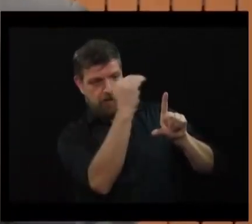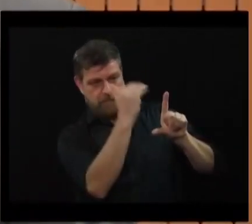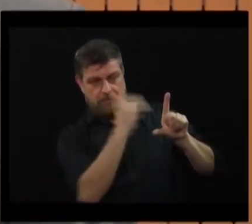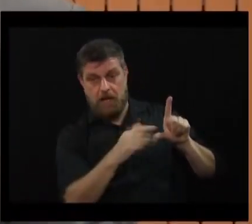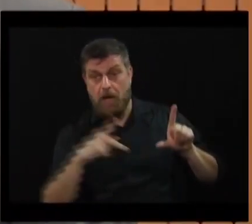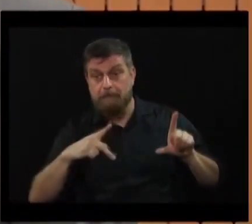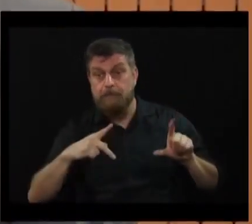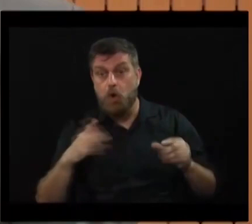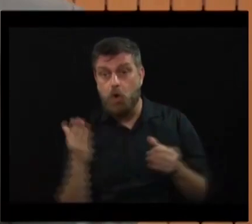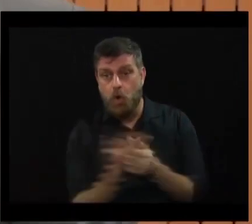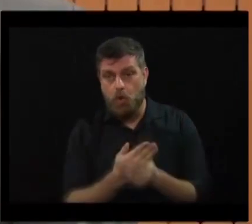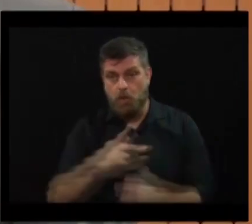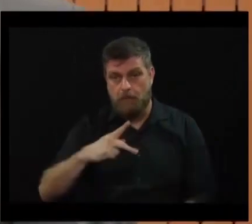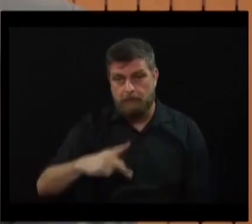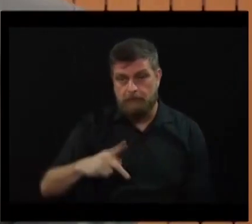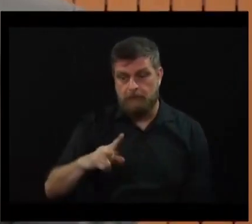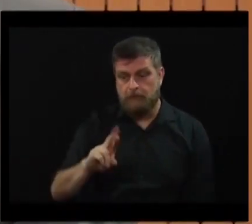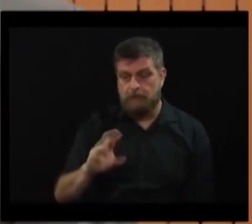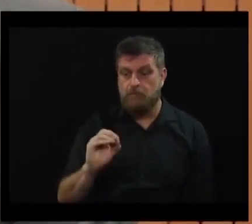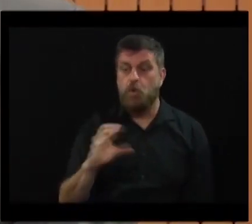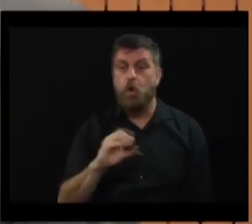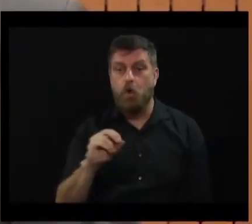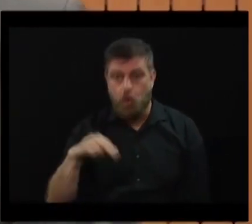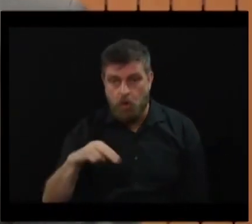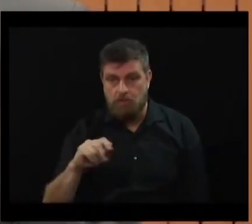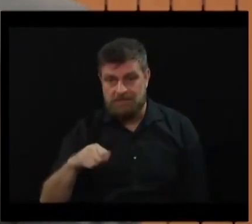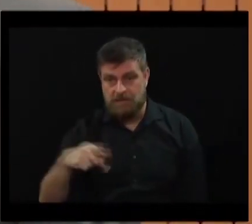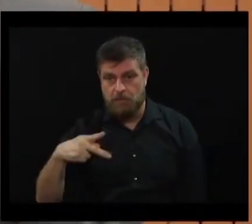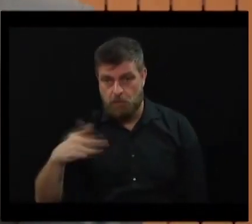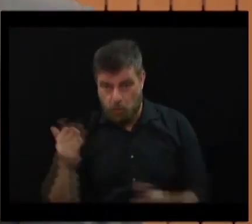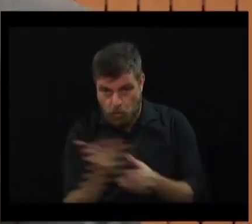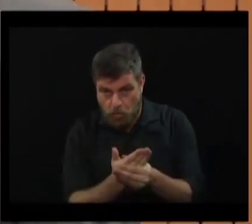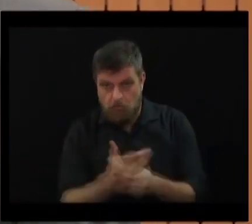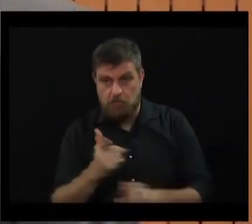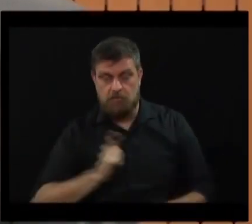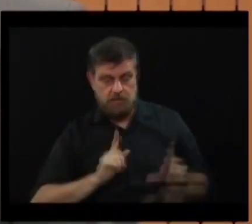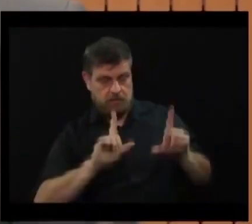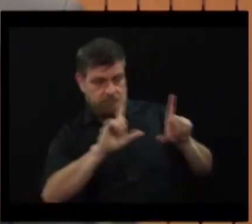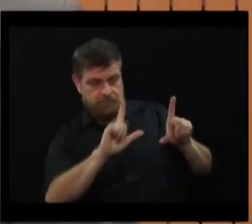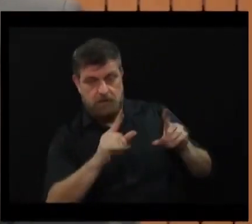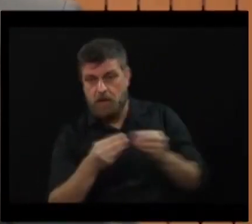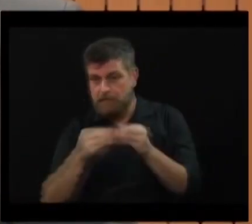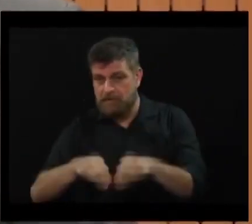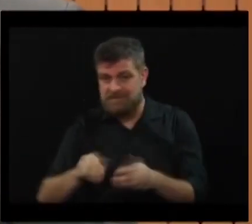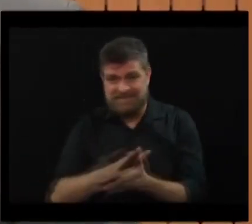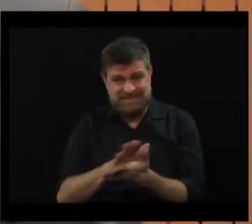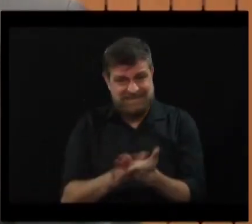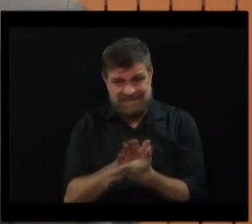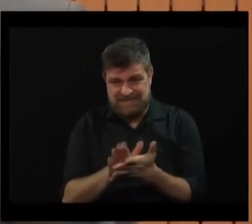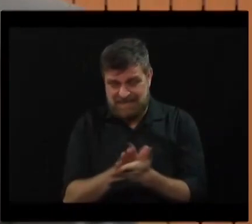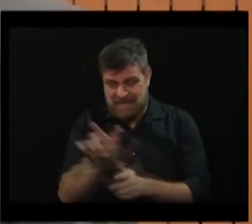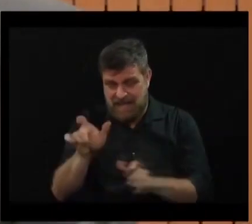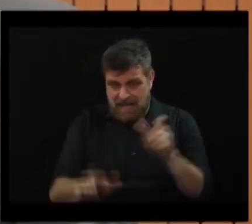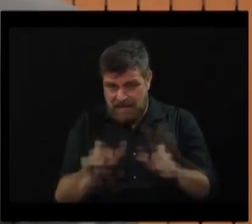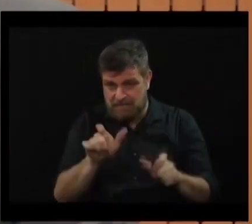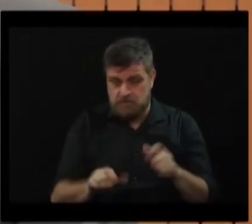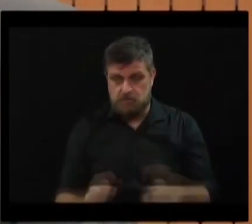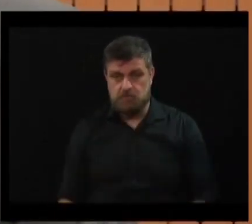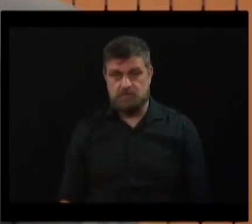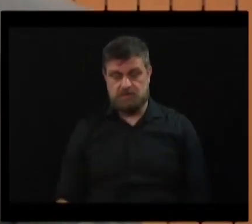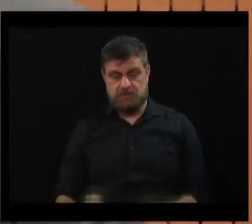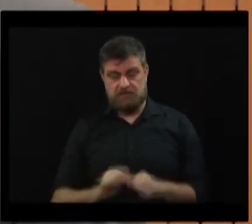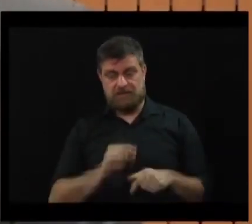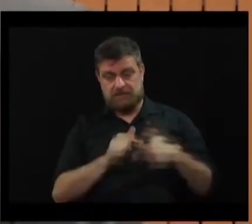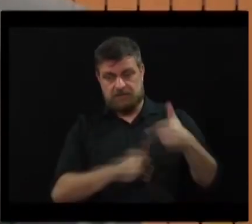tem o aval do departamento de proteção ao consumidor procon local e nenhum prejuízo terá o comerciante ou prestador de